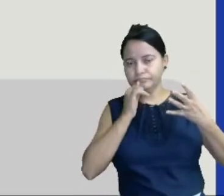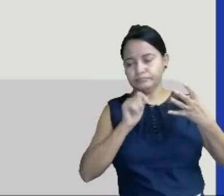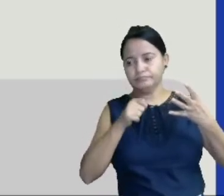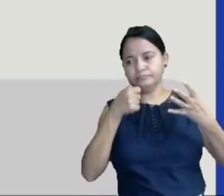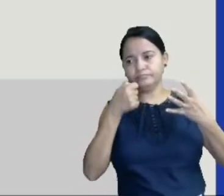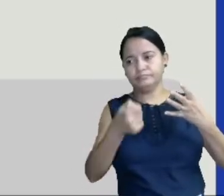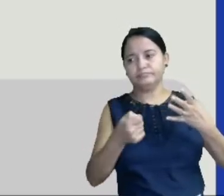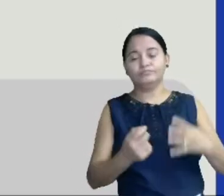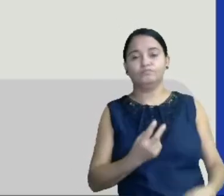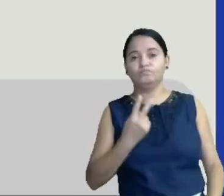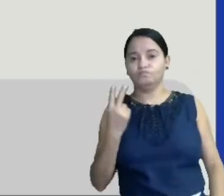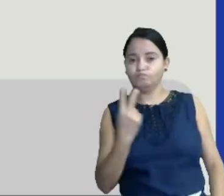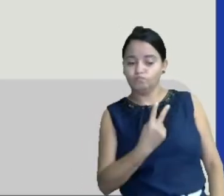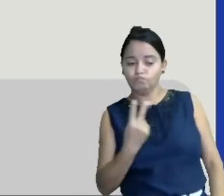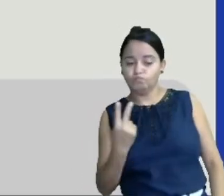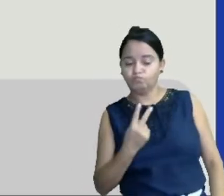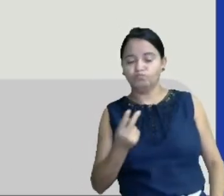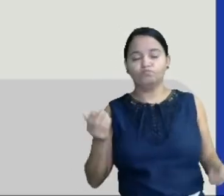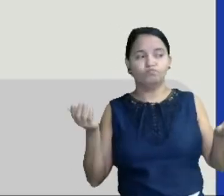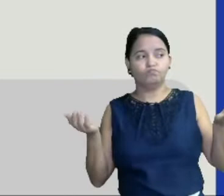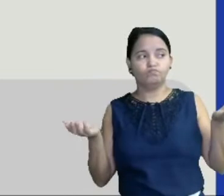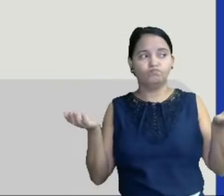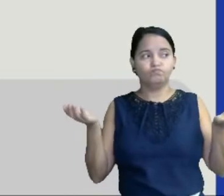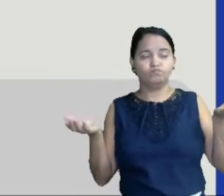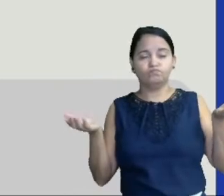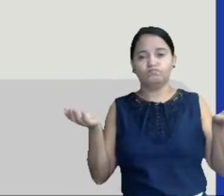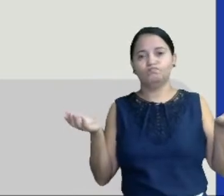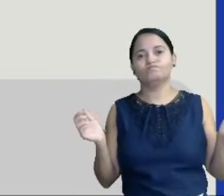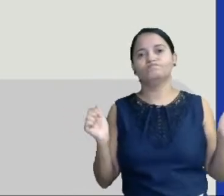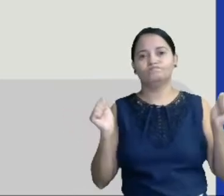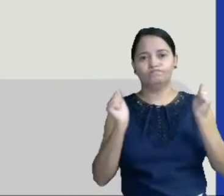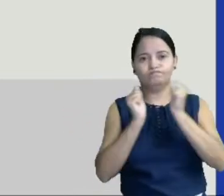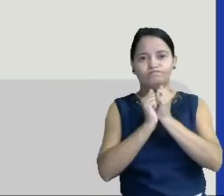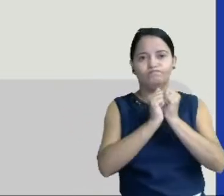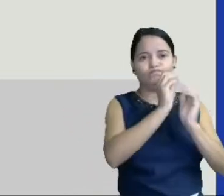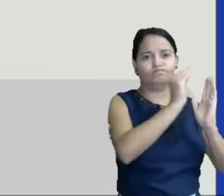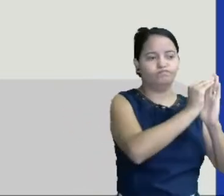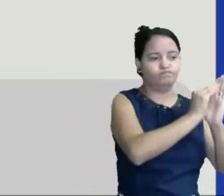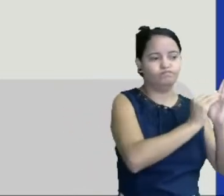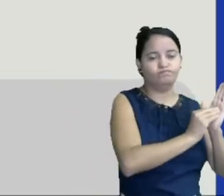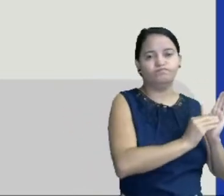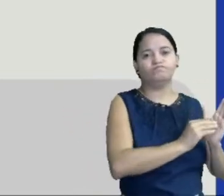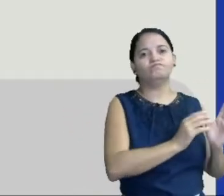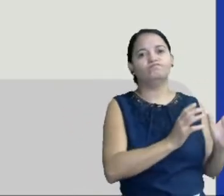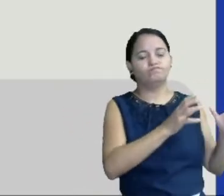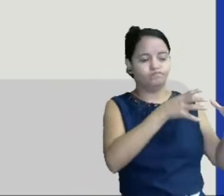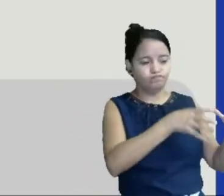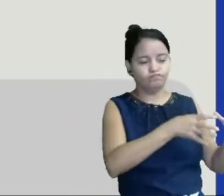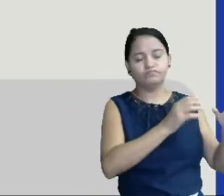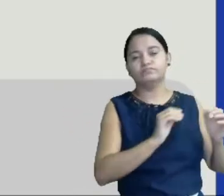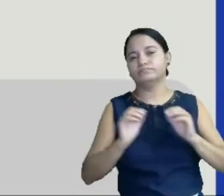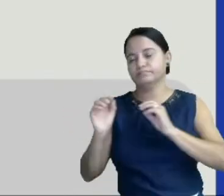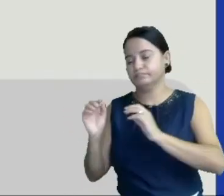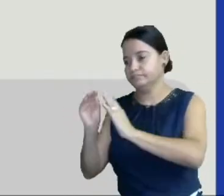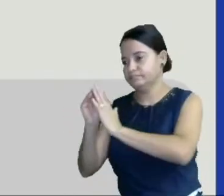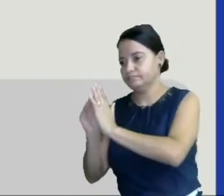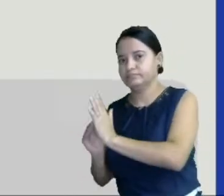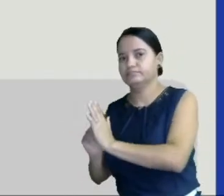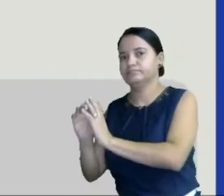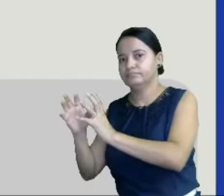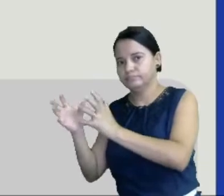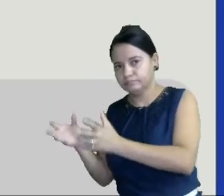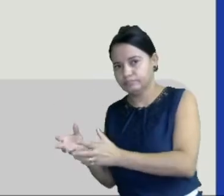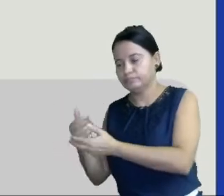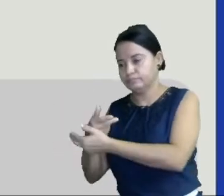balanças estão em equilíbrio e juntamos os conteúdos os pratos como mostra a figura o equilíbrio se